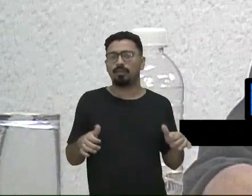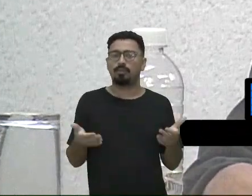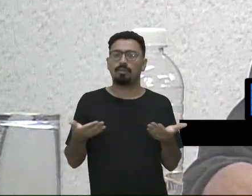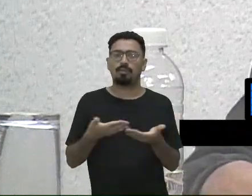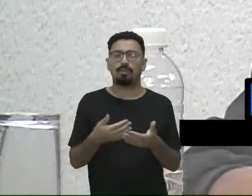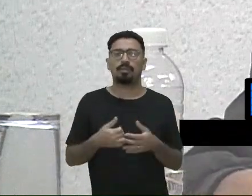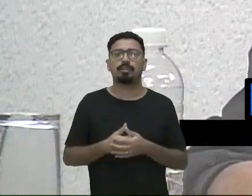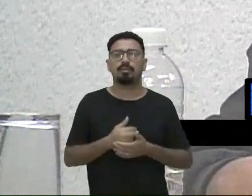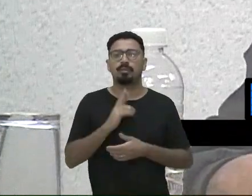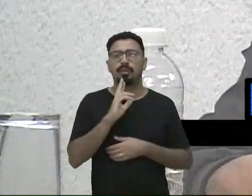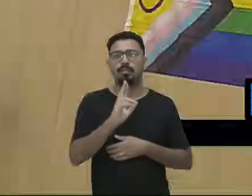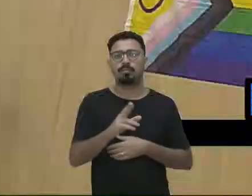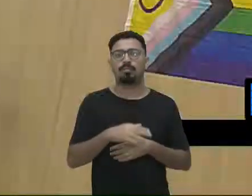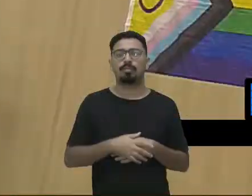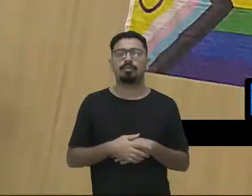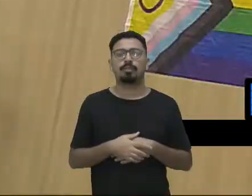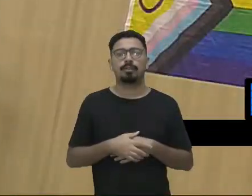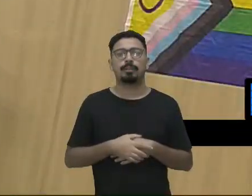dos questionamentos.